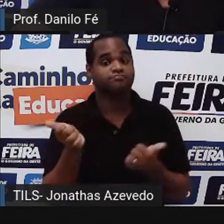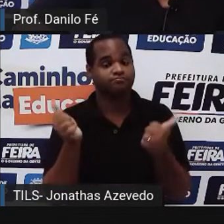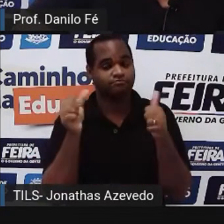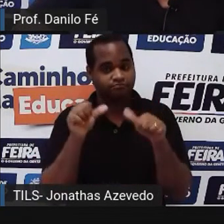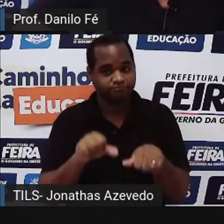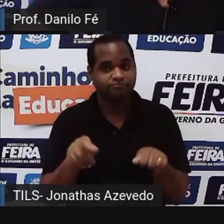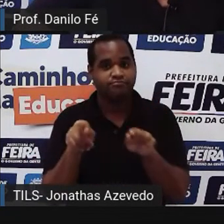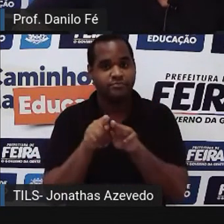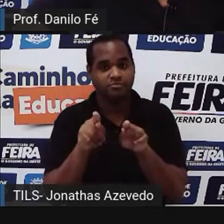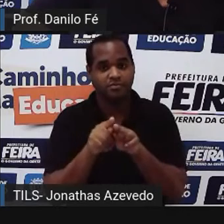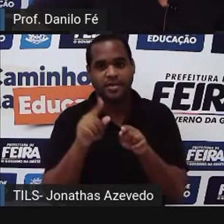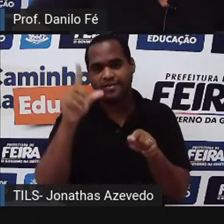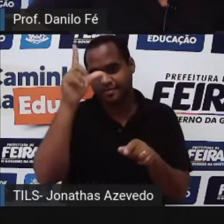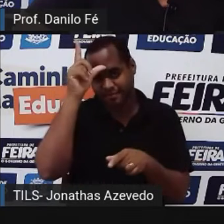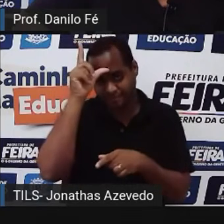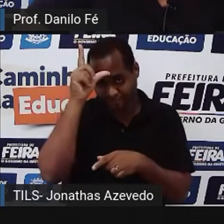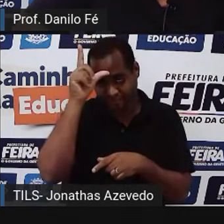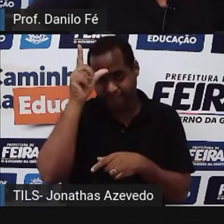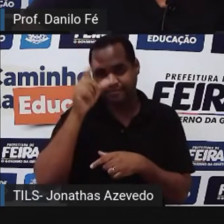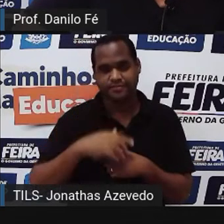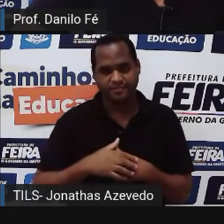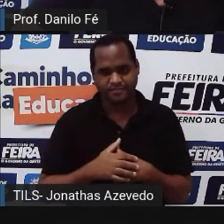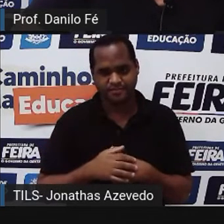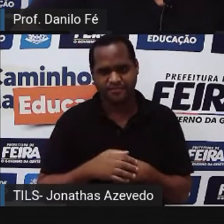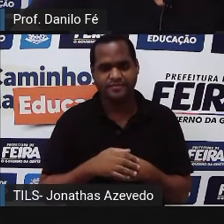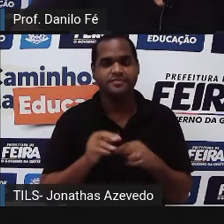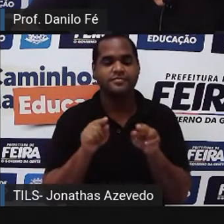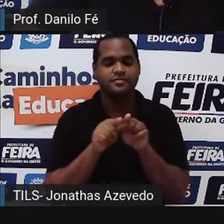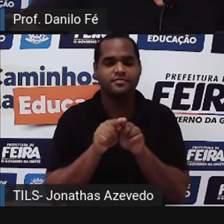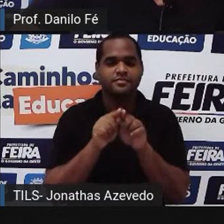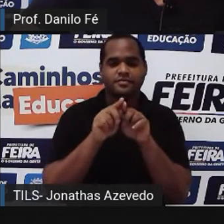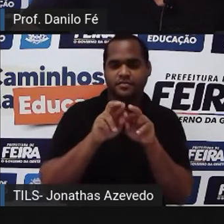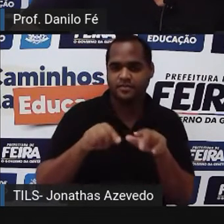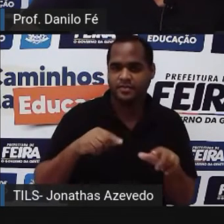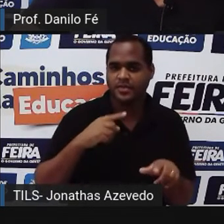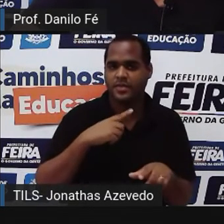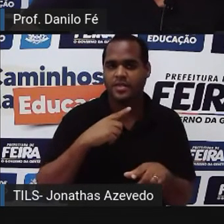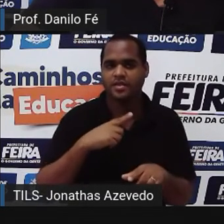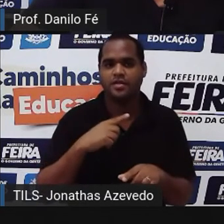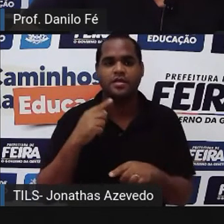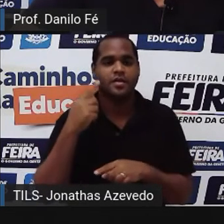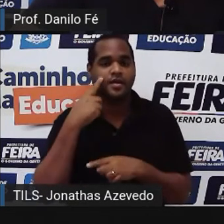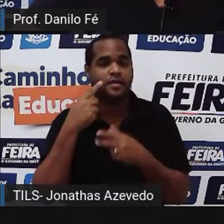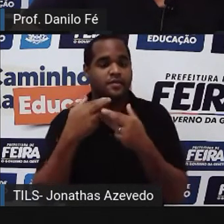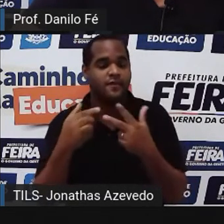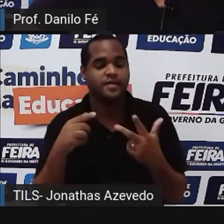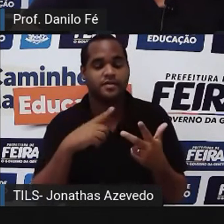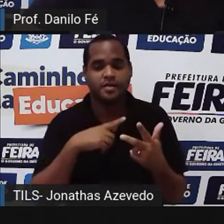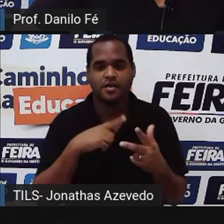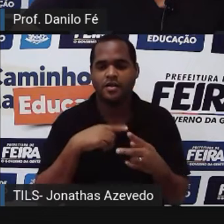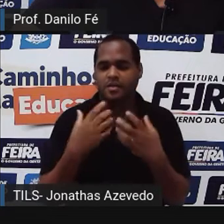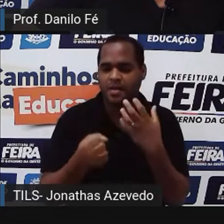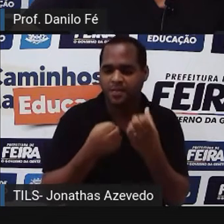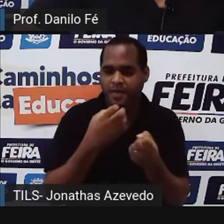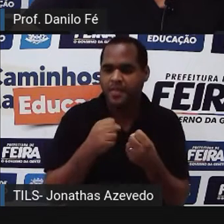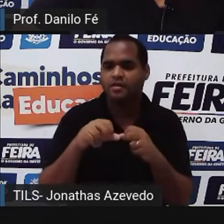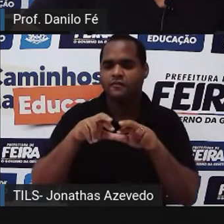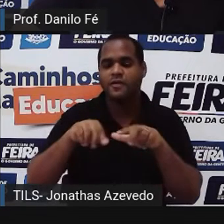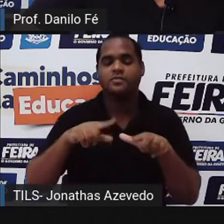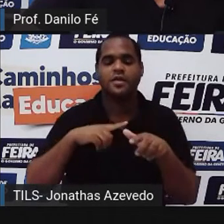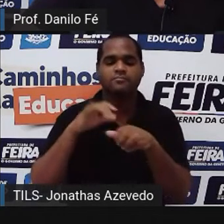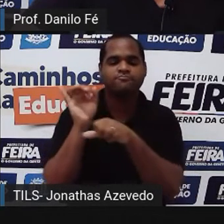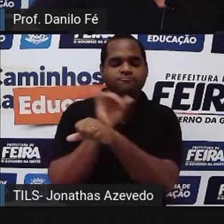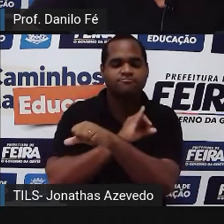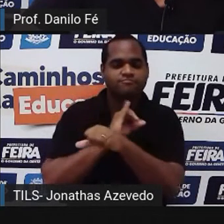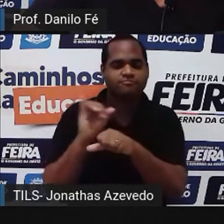também a Alemanha, porque muitas vezes a Alemanha tinha que desprender soldados que estavam em posições estratégicas